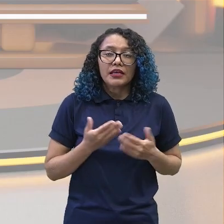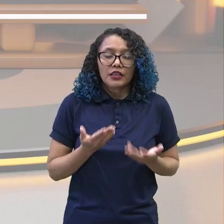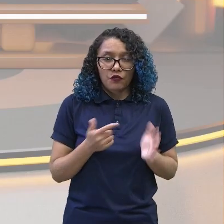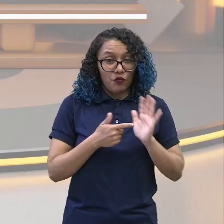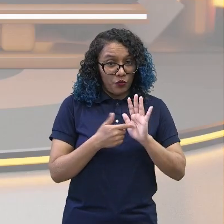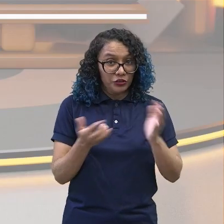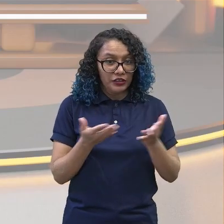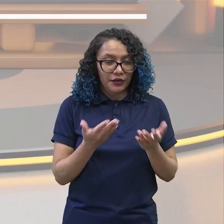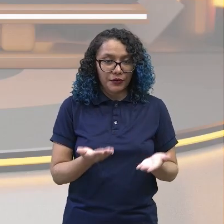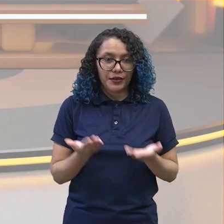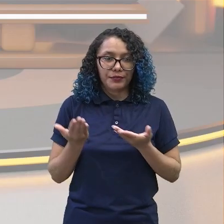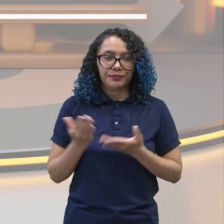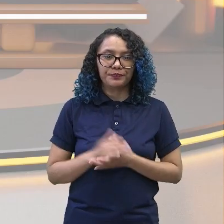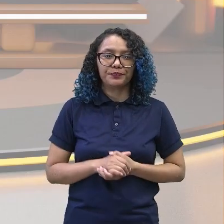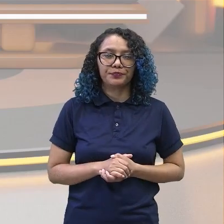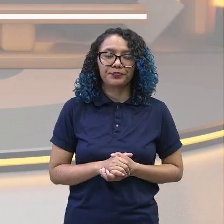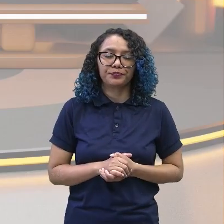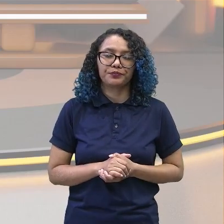elementos são